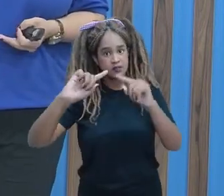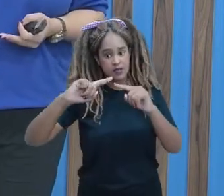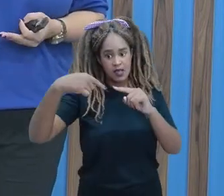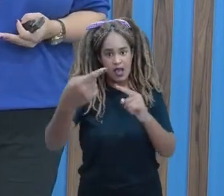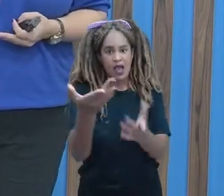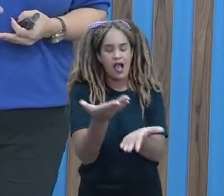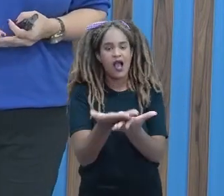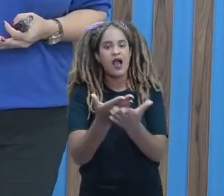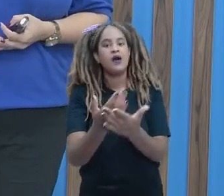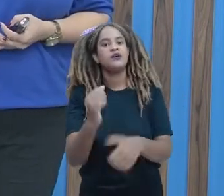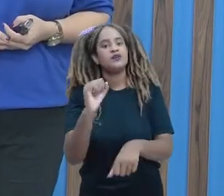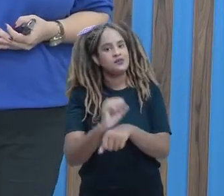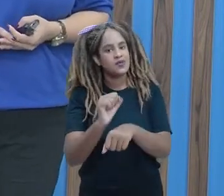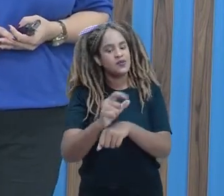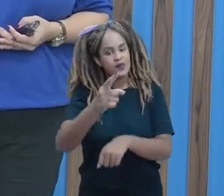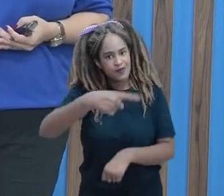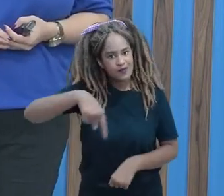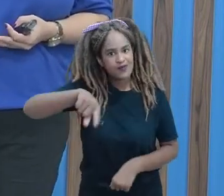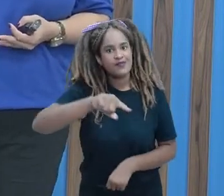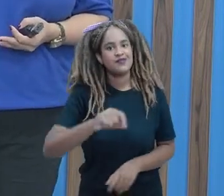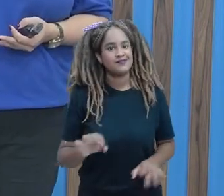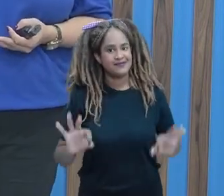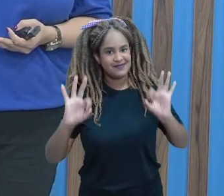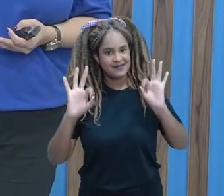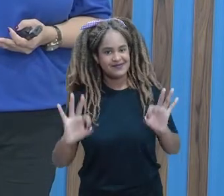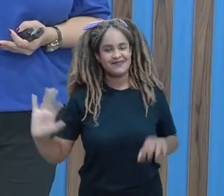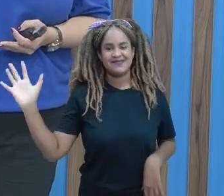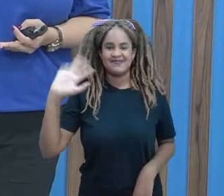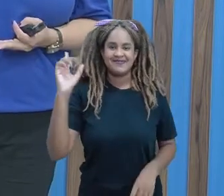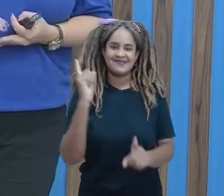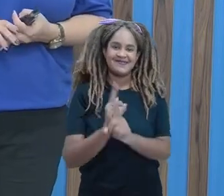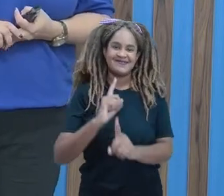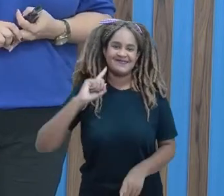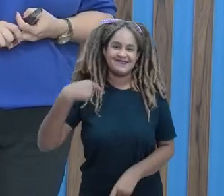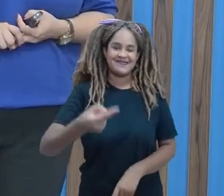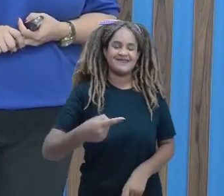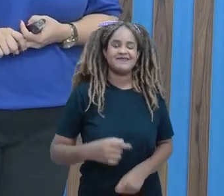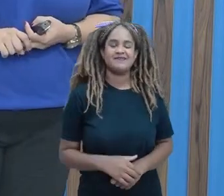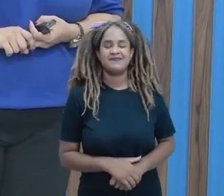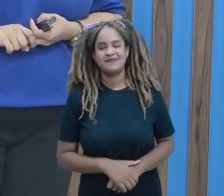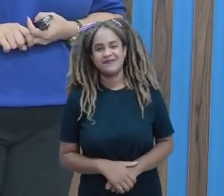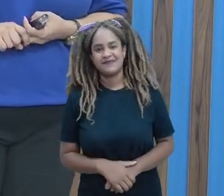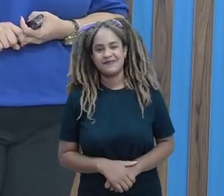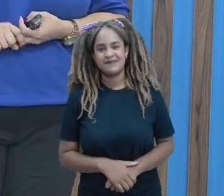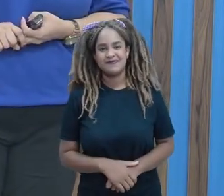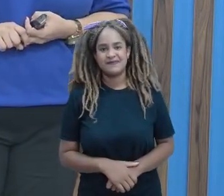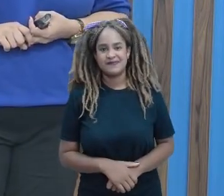a gente vai aguardar vocês, tá certo? Então, até mais, gente. Tchau, tchau.